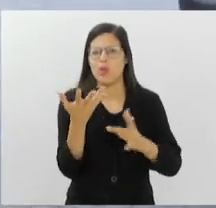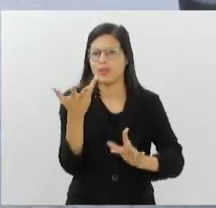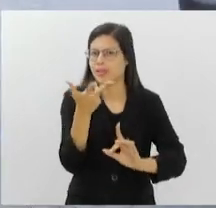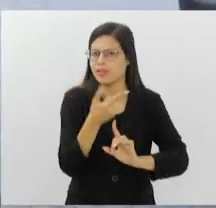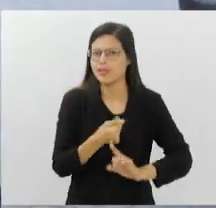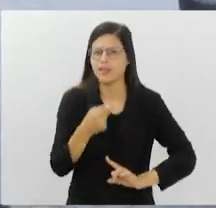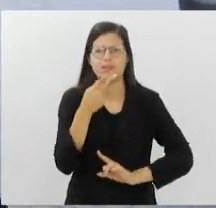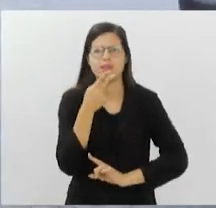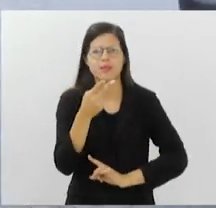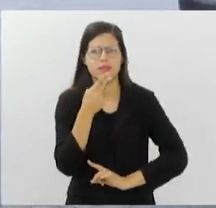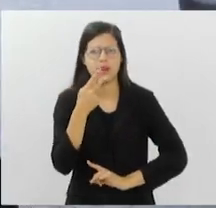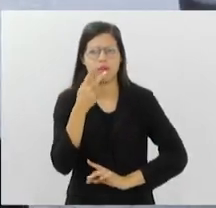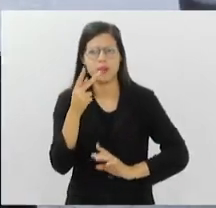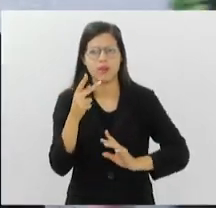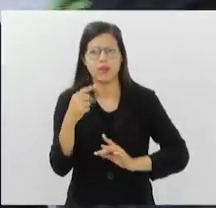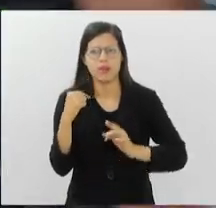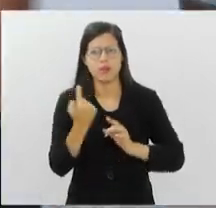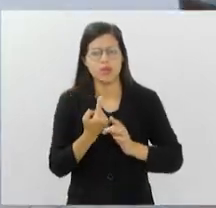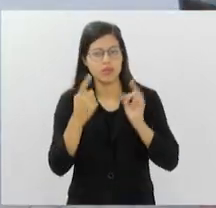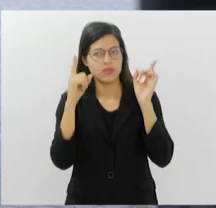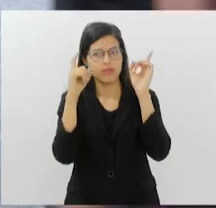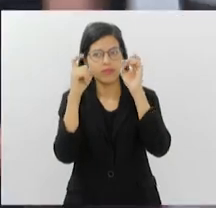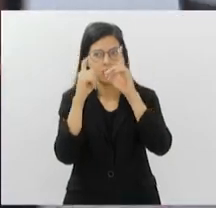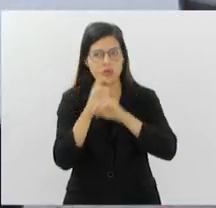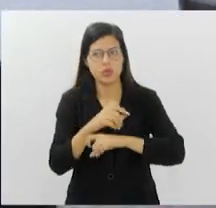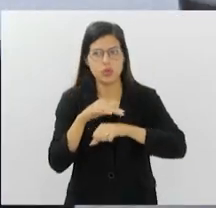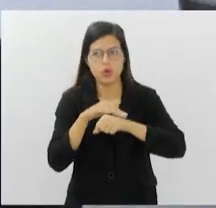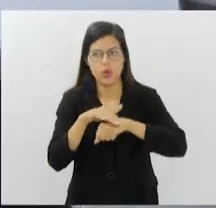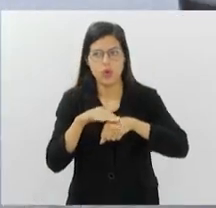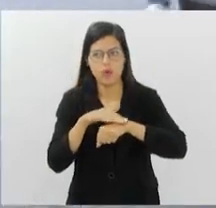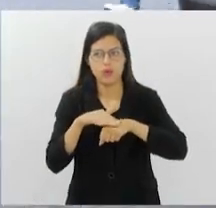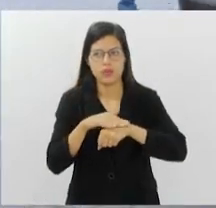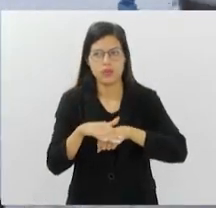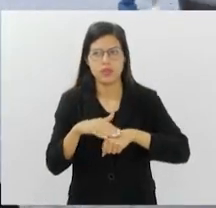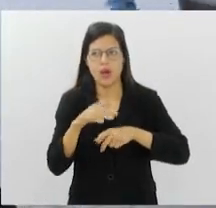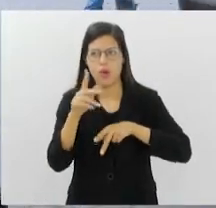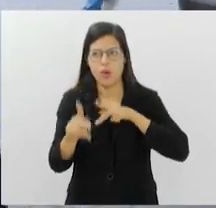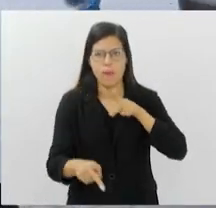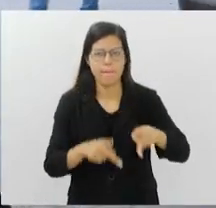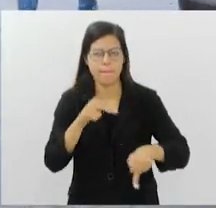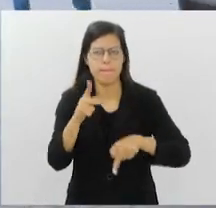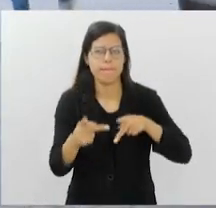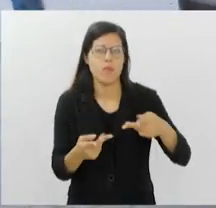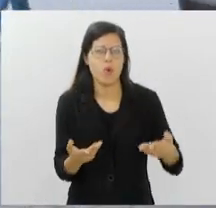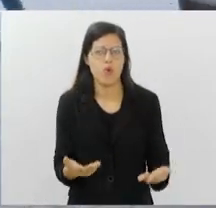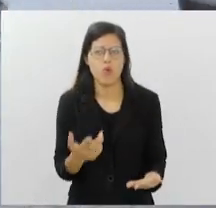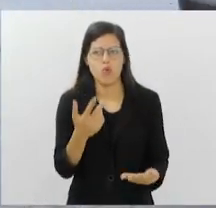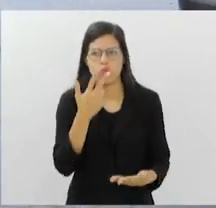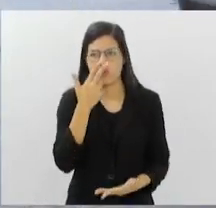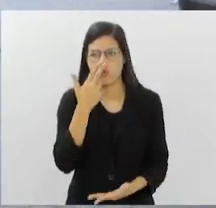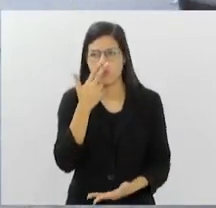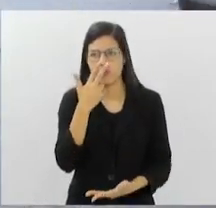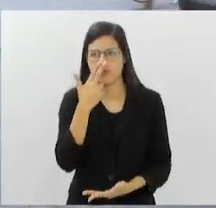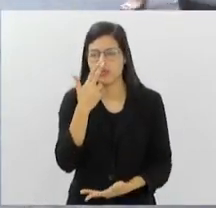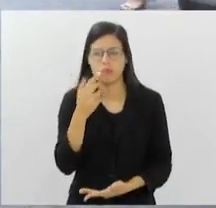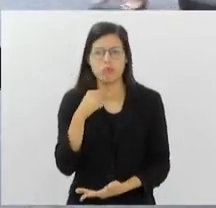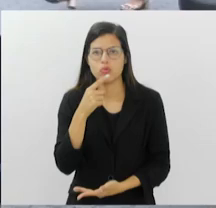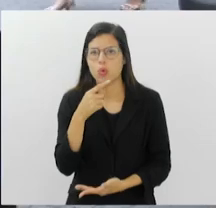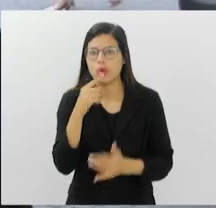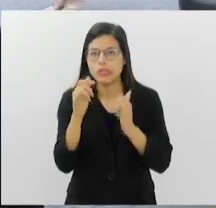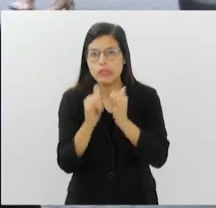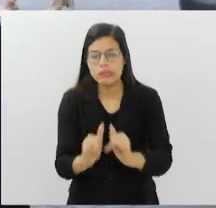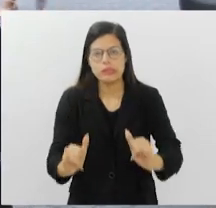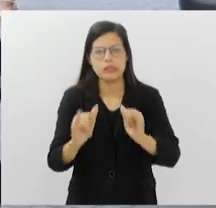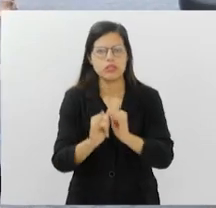incrível de conversar com a população, de entre aspas, banalizar o tema para poder a